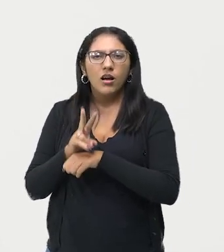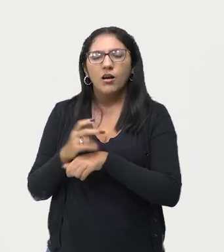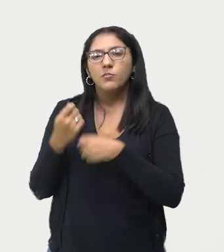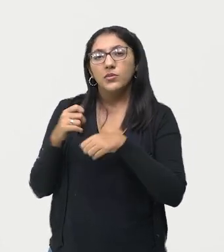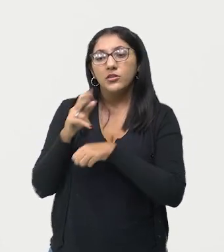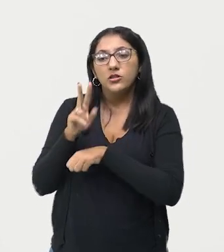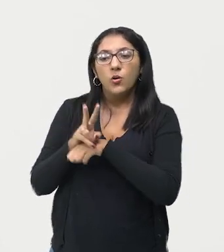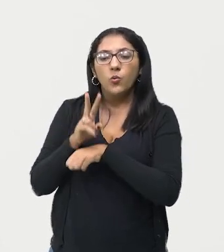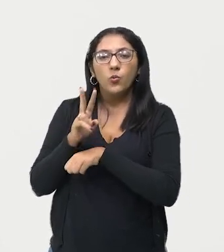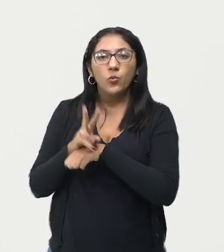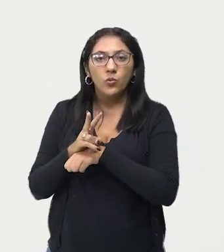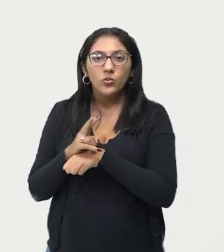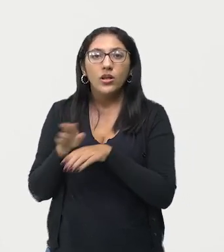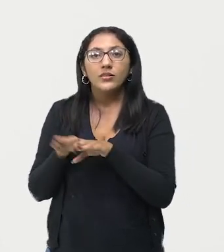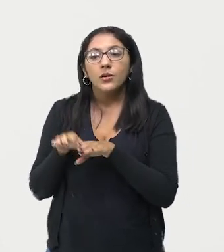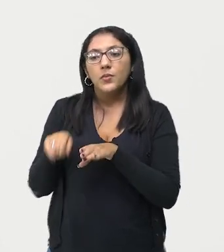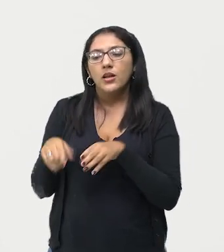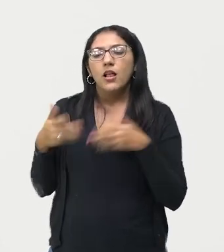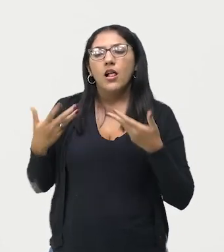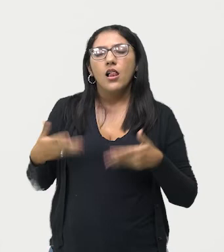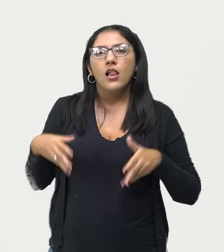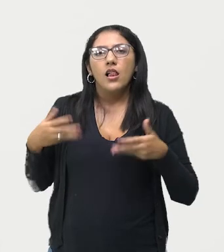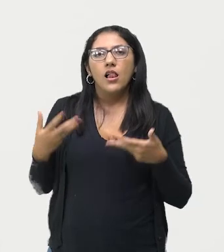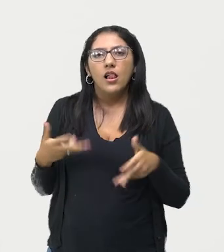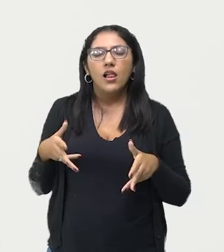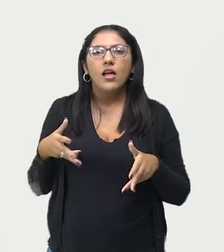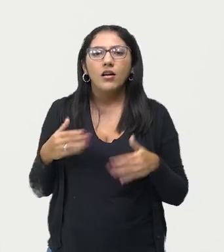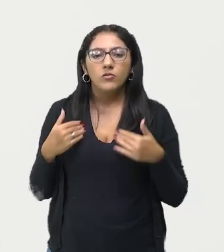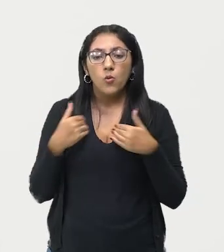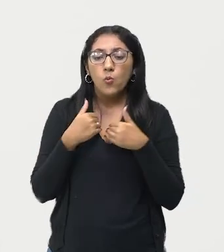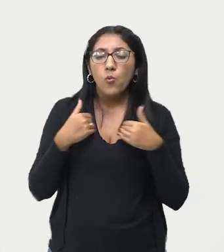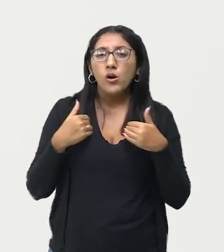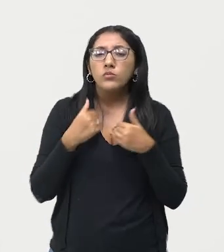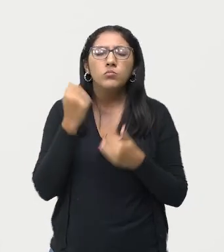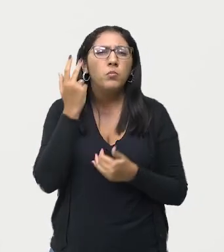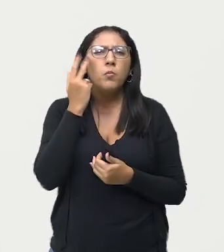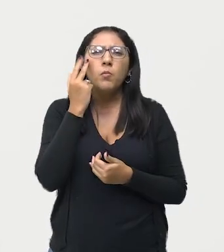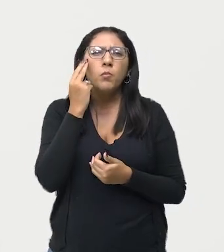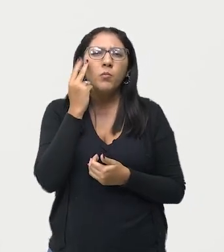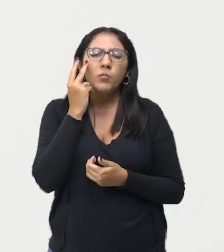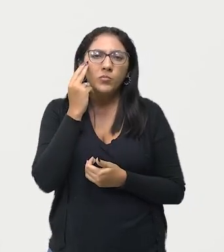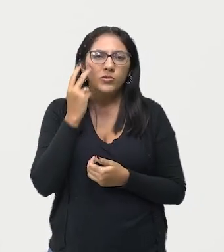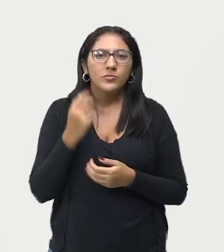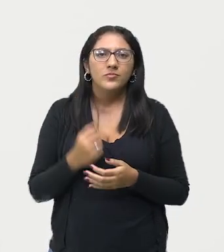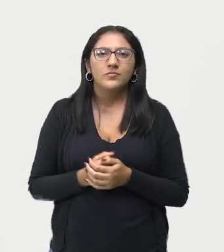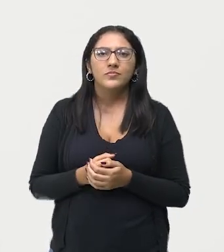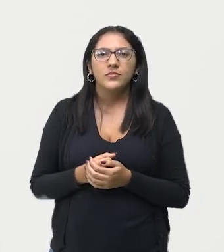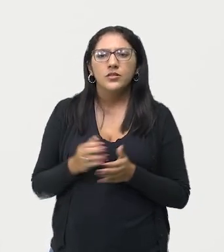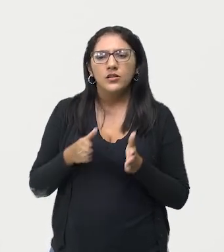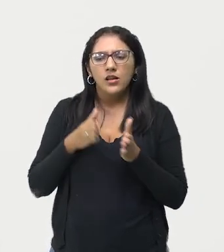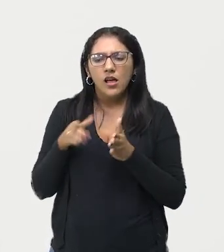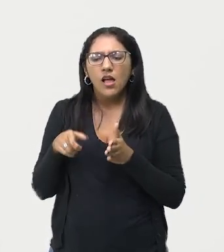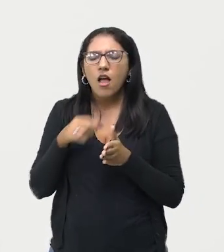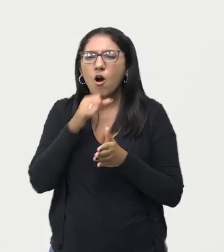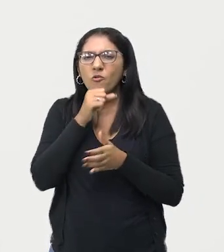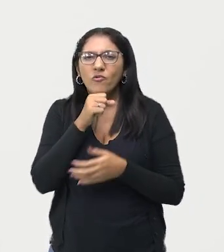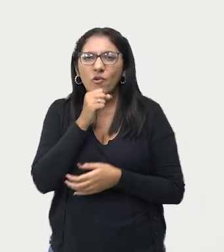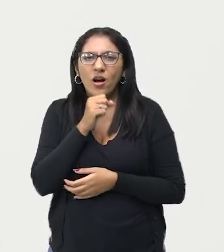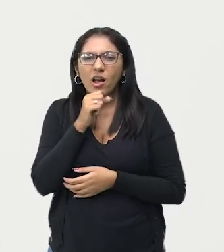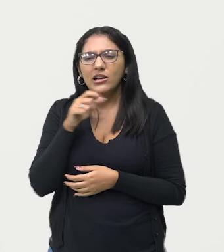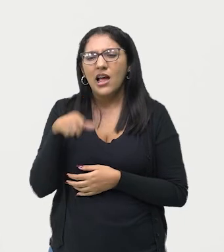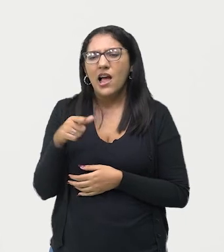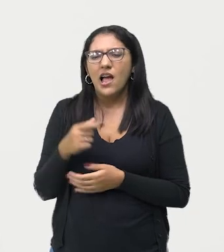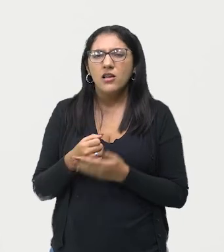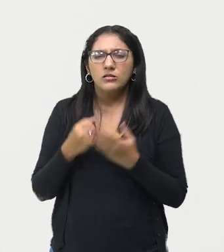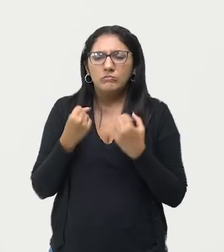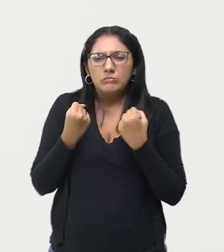no burro. Além disso, ele é leve, então o burro não vai se cansar ao carregar o menino. E o senhor velho, ele é um